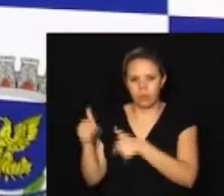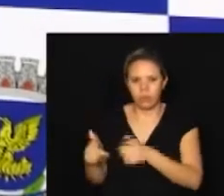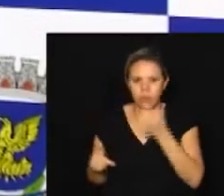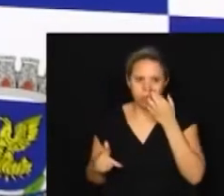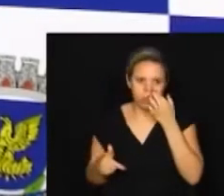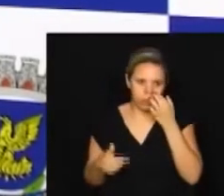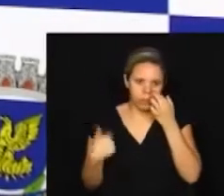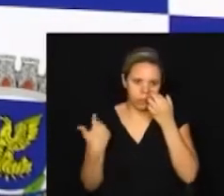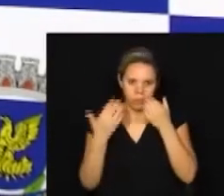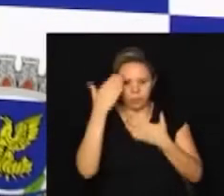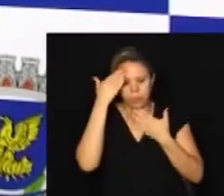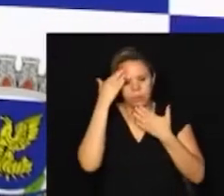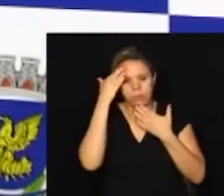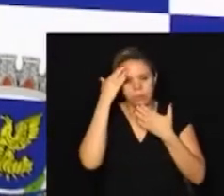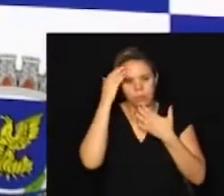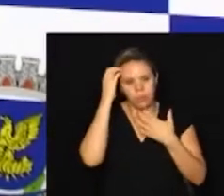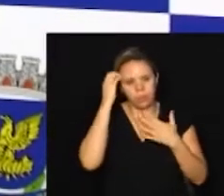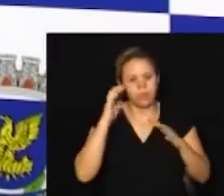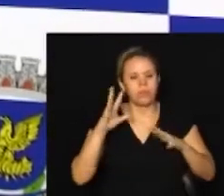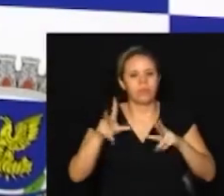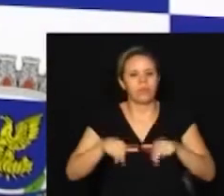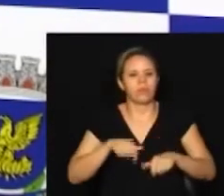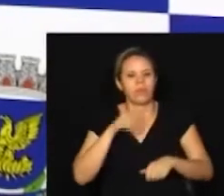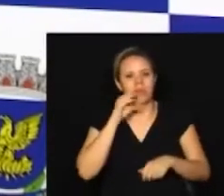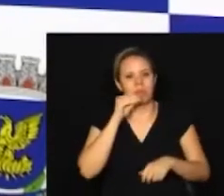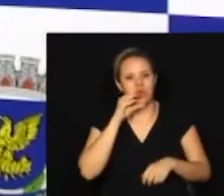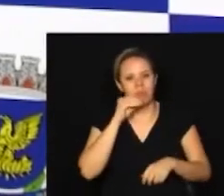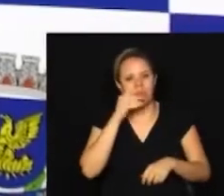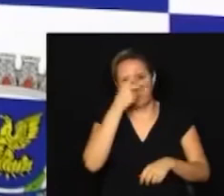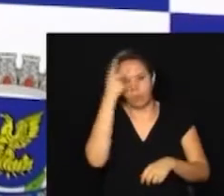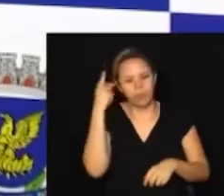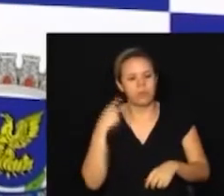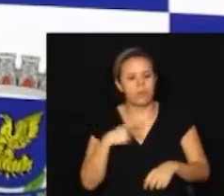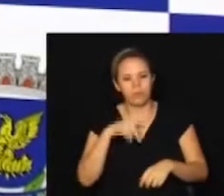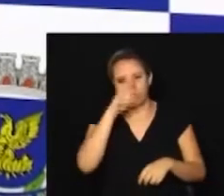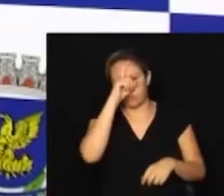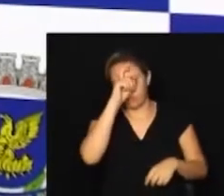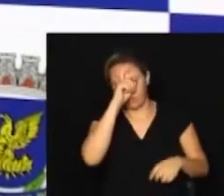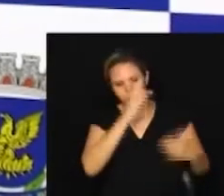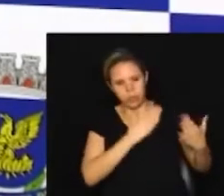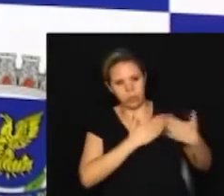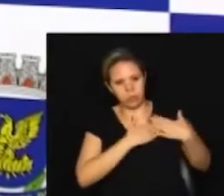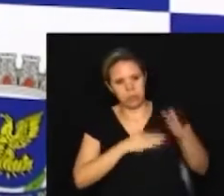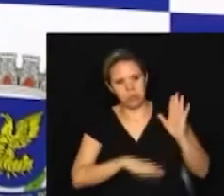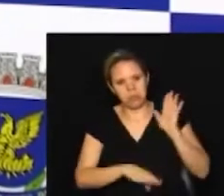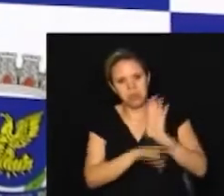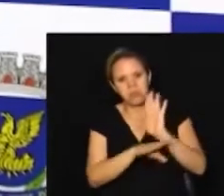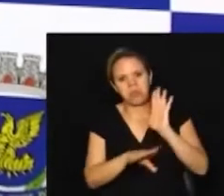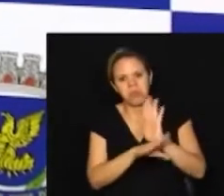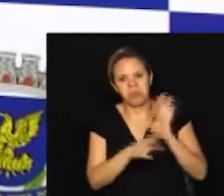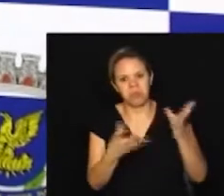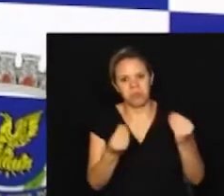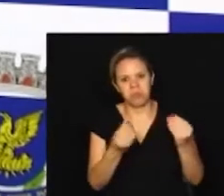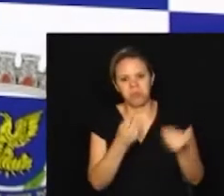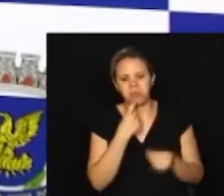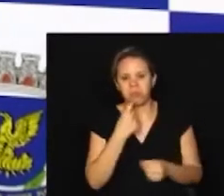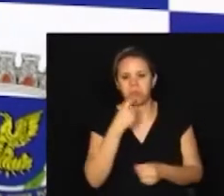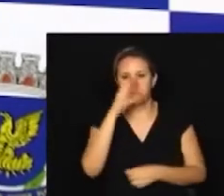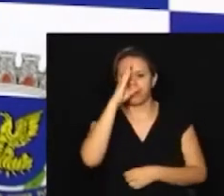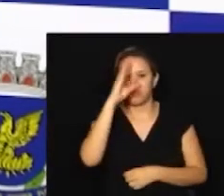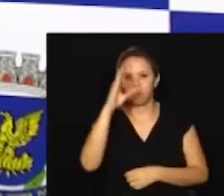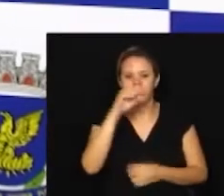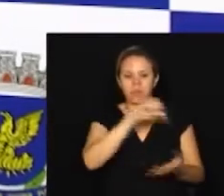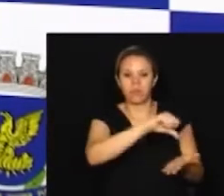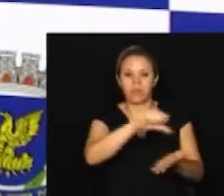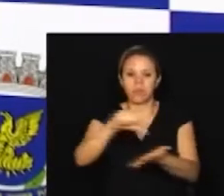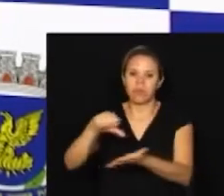aqui a nossa gratidão a todos os trabalhadores, todo o pessoal lá da AME, que ajudou muito Campinas e principalmente a